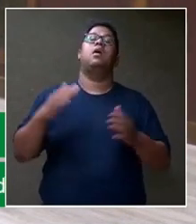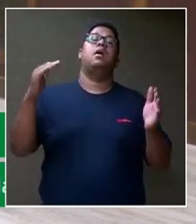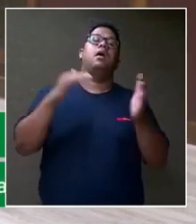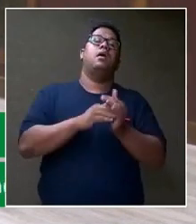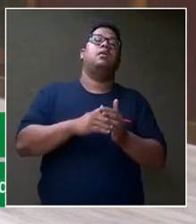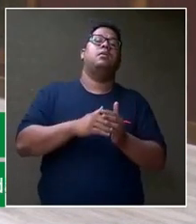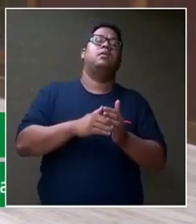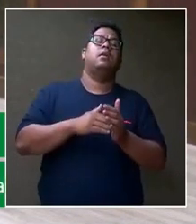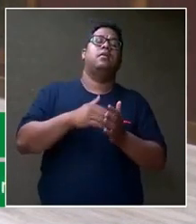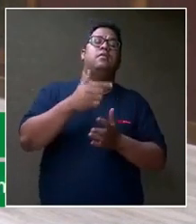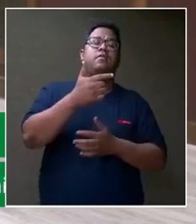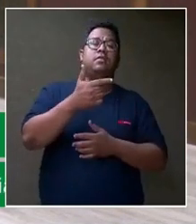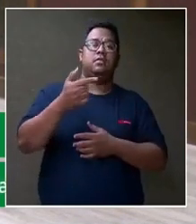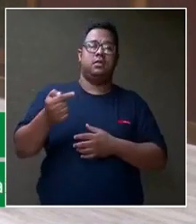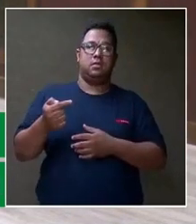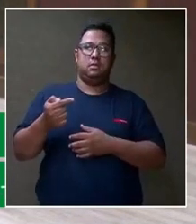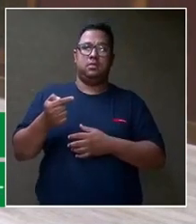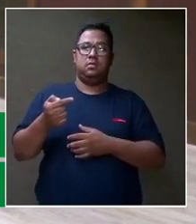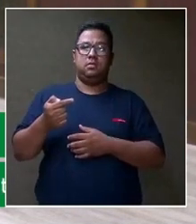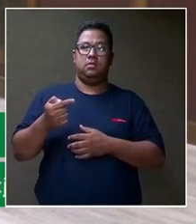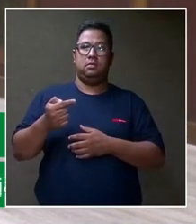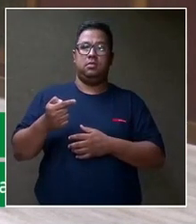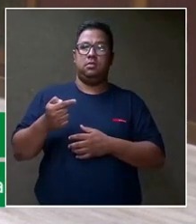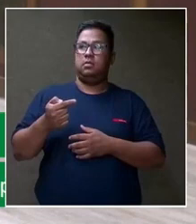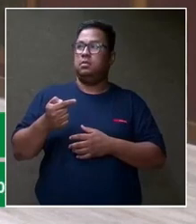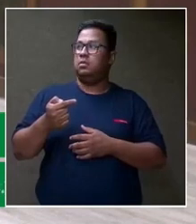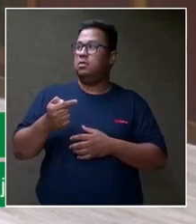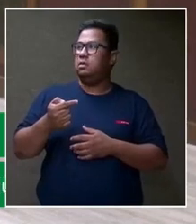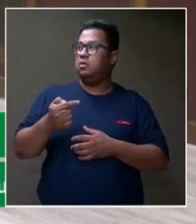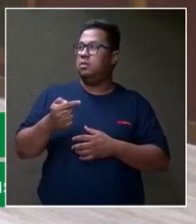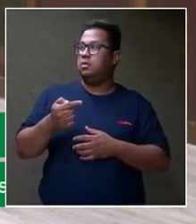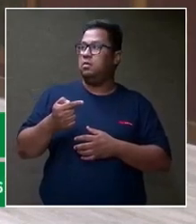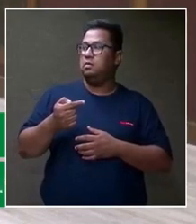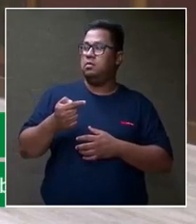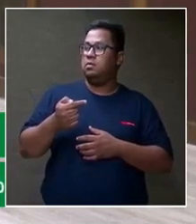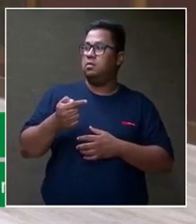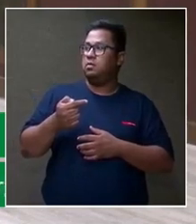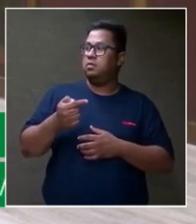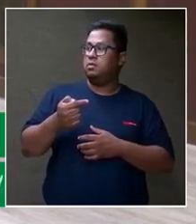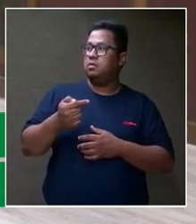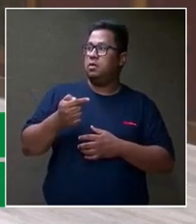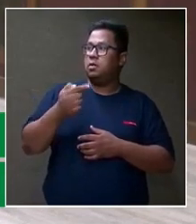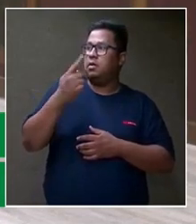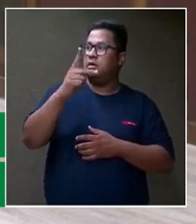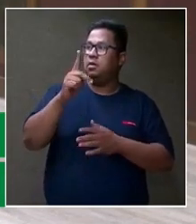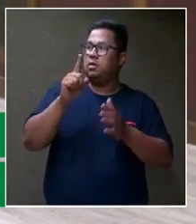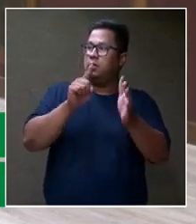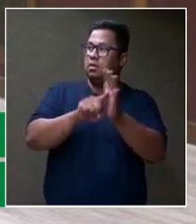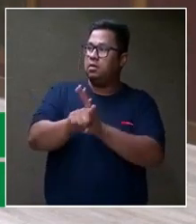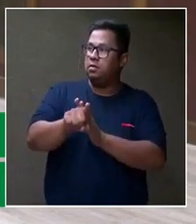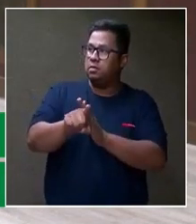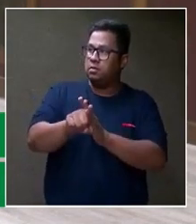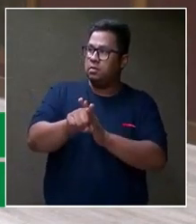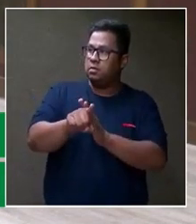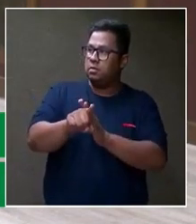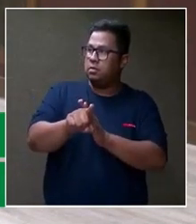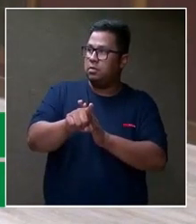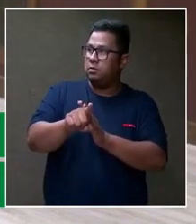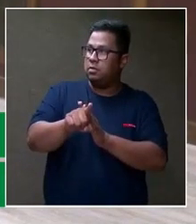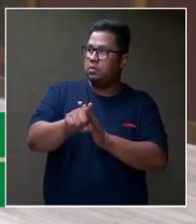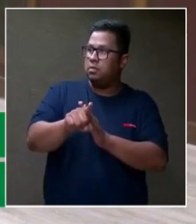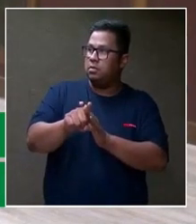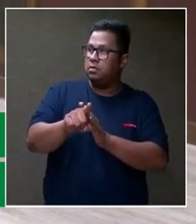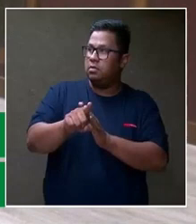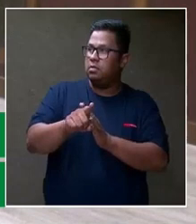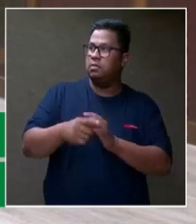os 27. Porque se é o caso... Mas qual é a sua pergunta? Ele está dizendo que eu estou